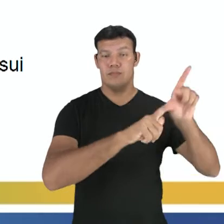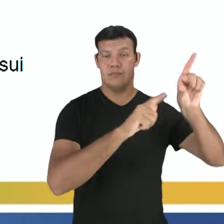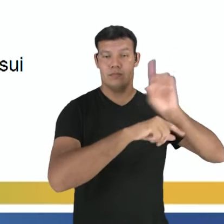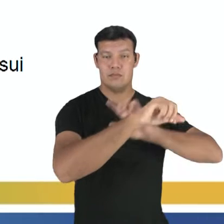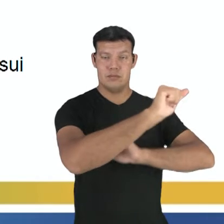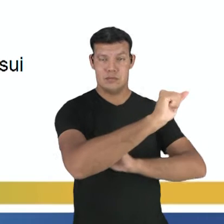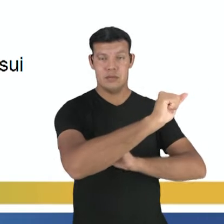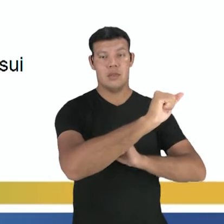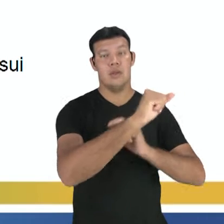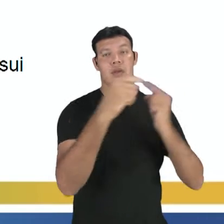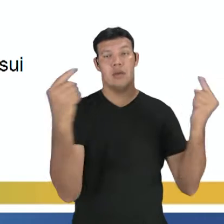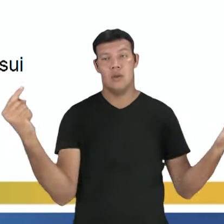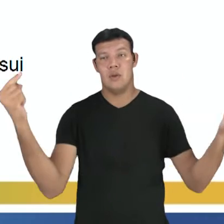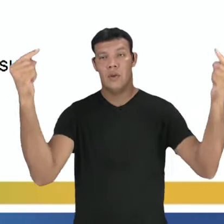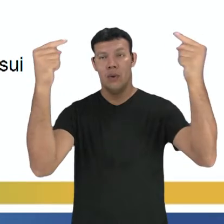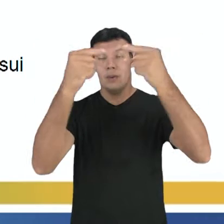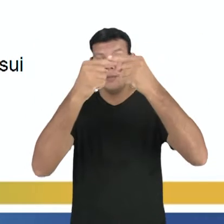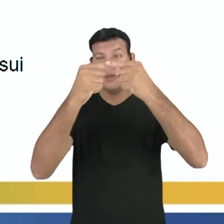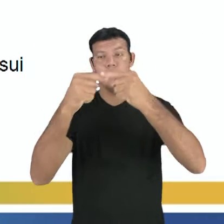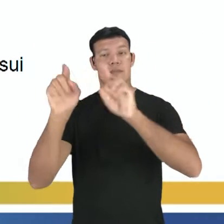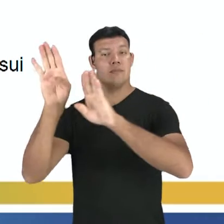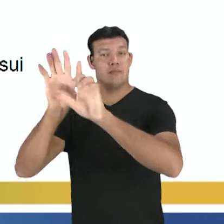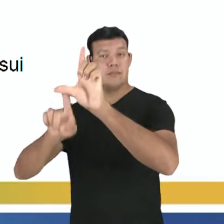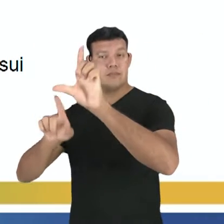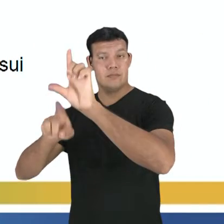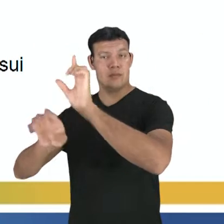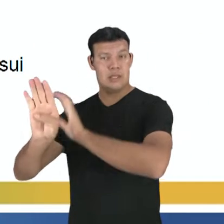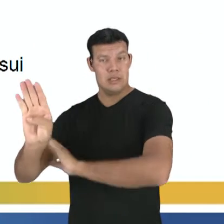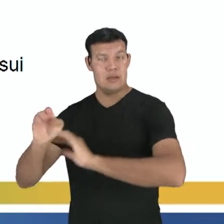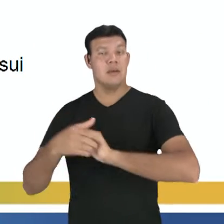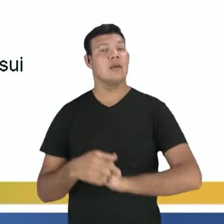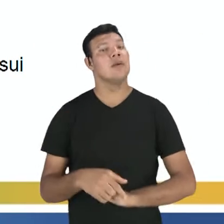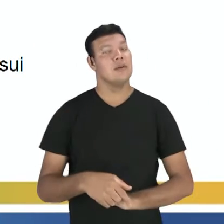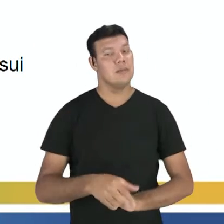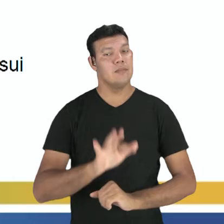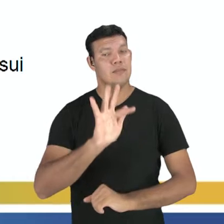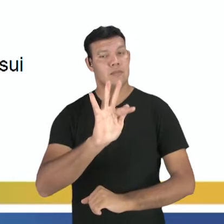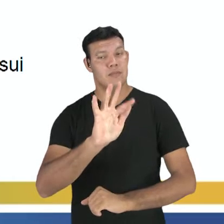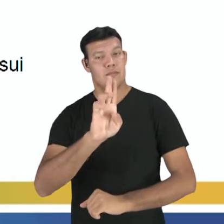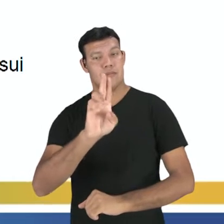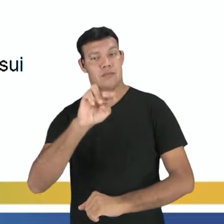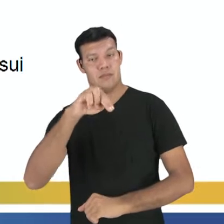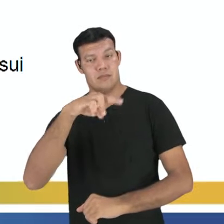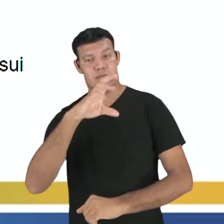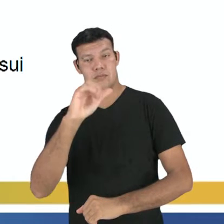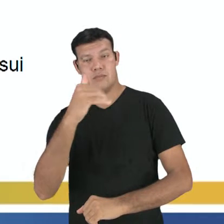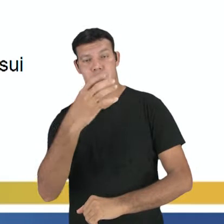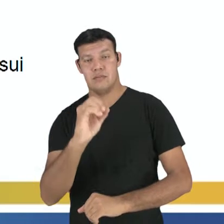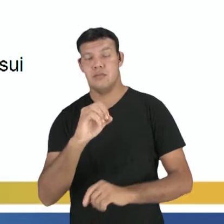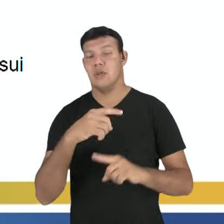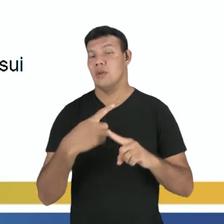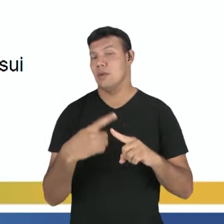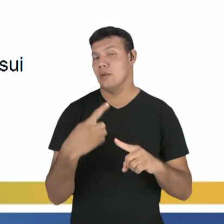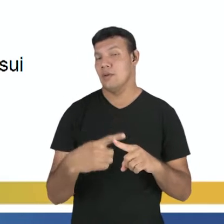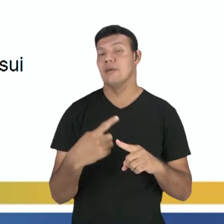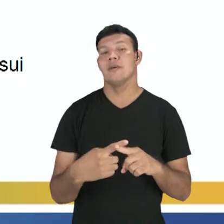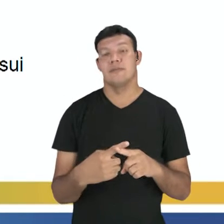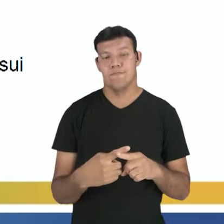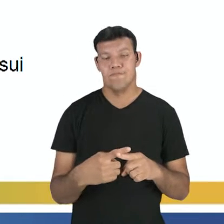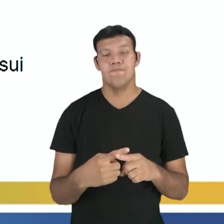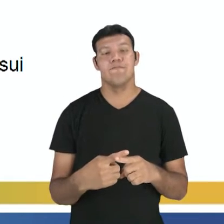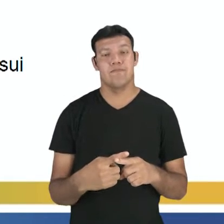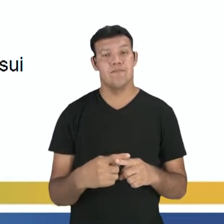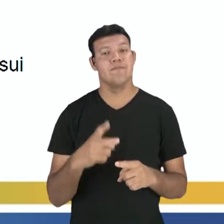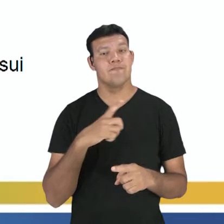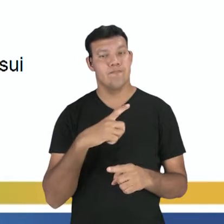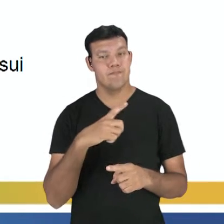B, tá? Então, eles aí estão dizendo, trata-se de uma função, pois satisfaz a